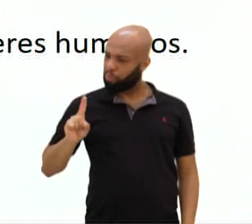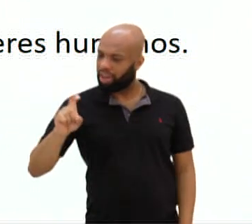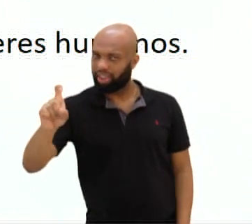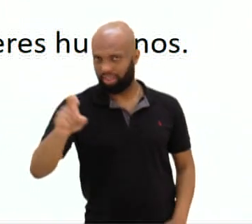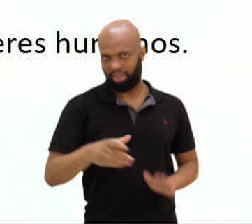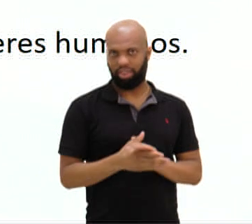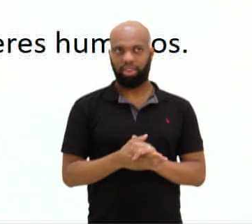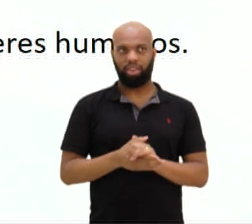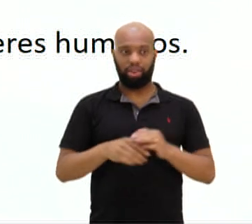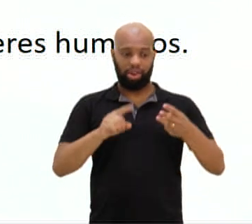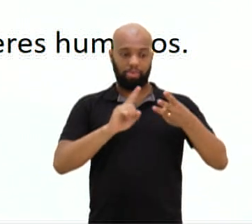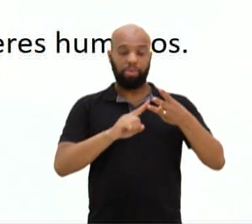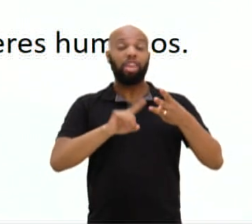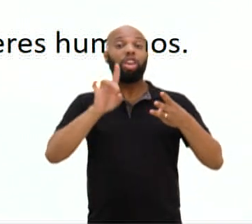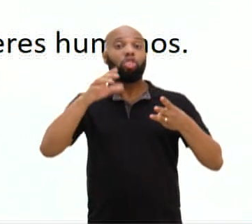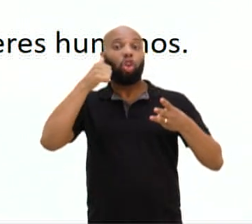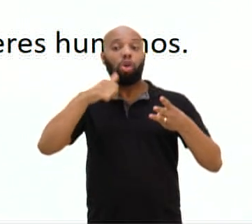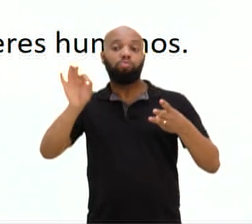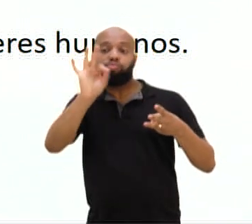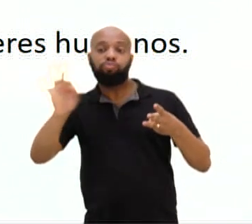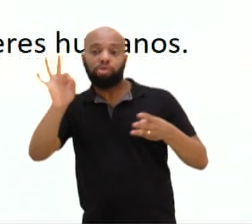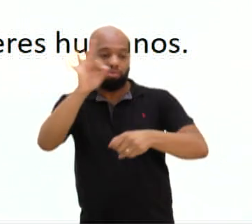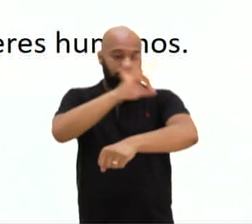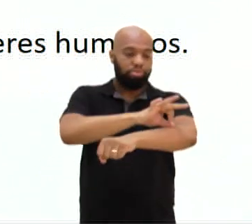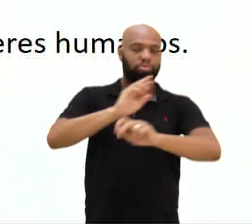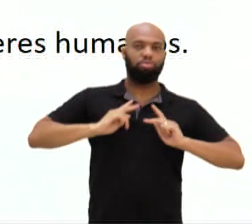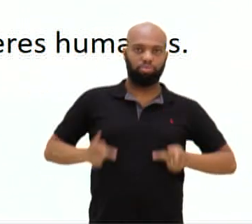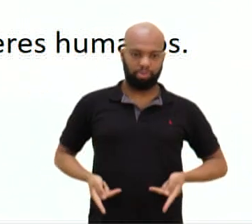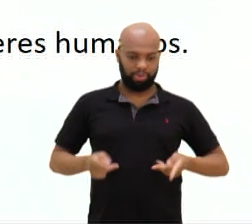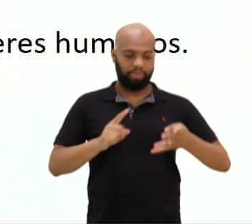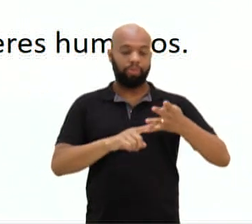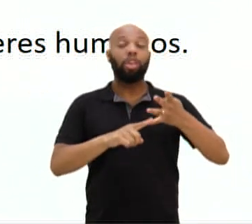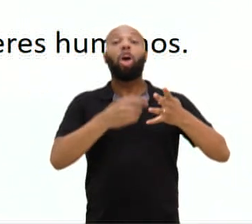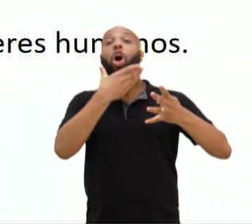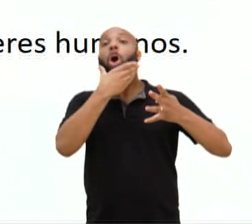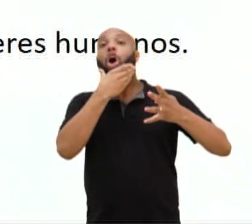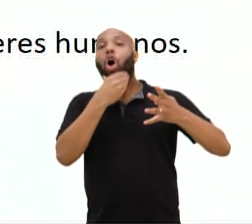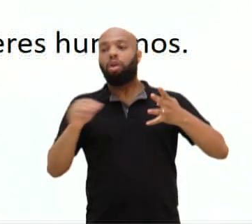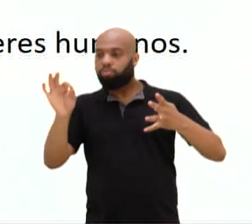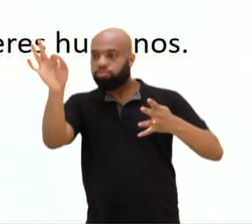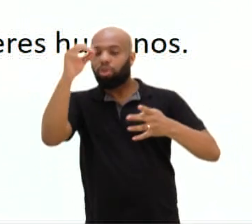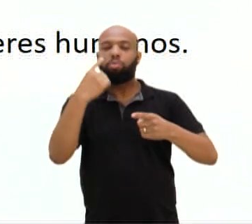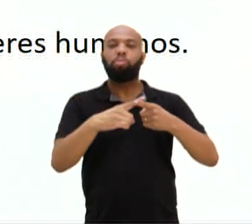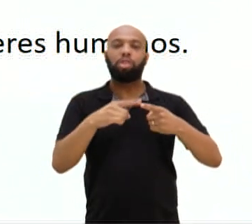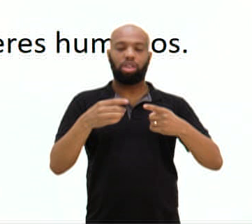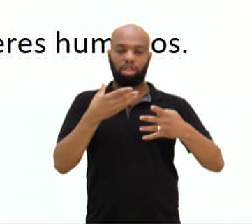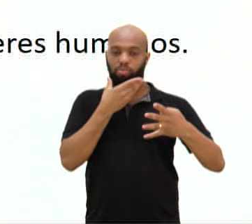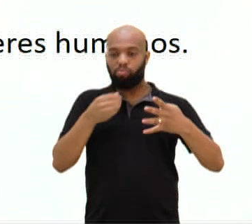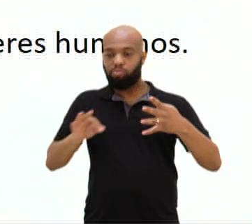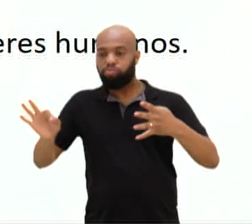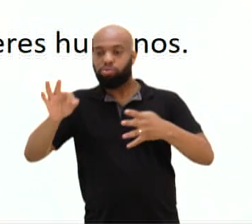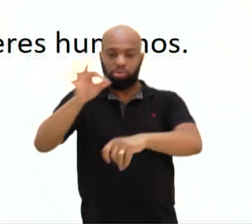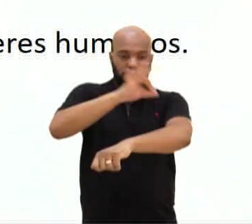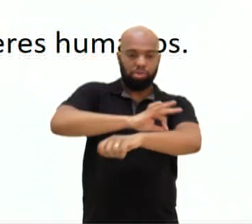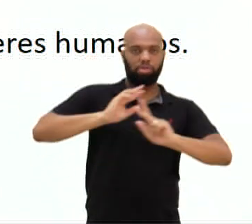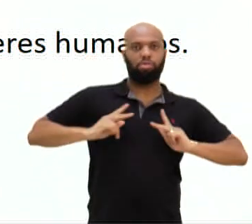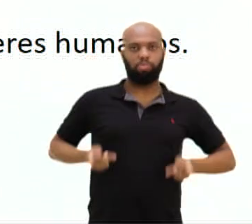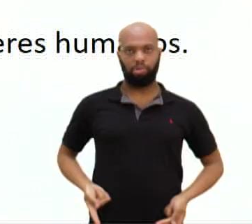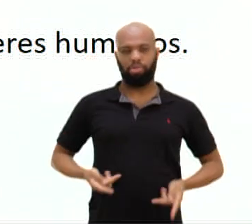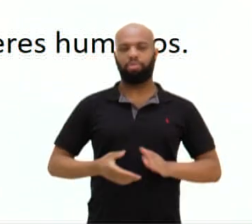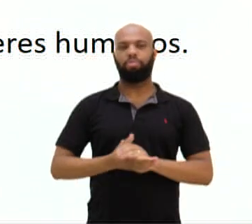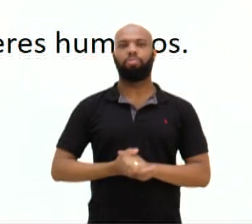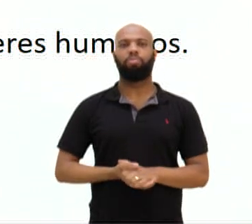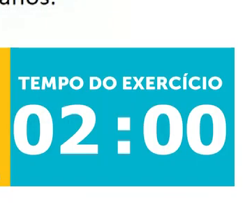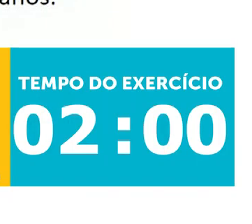são capazes de picar o ser humano. E letra D. Trata-se de um macho, pois eles são únicos capazes de picar o ser humano.